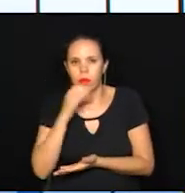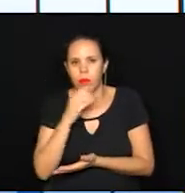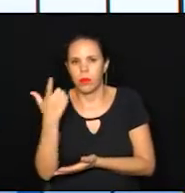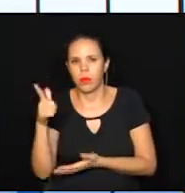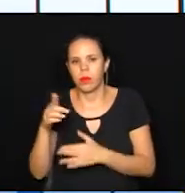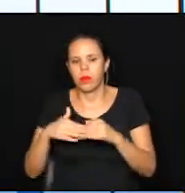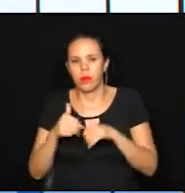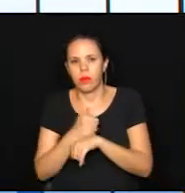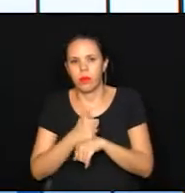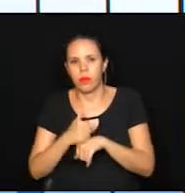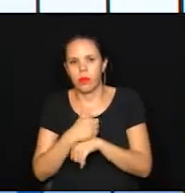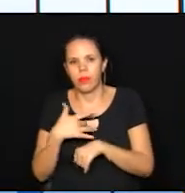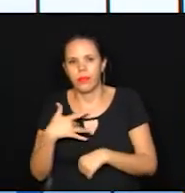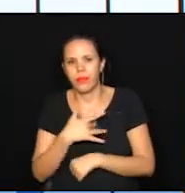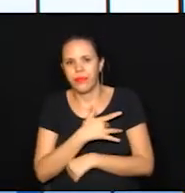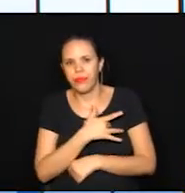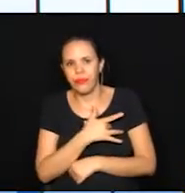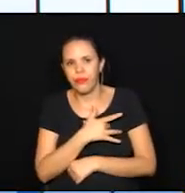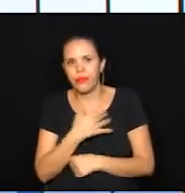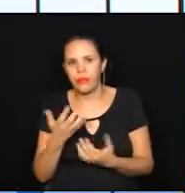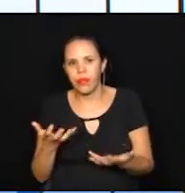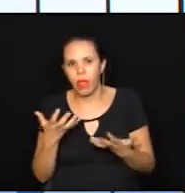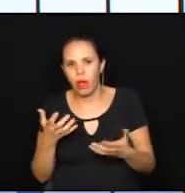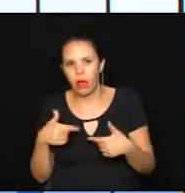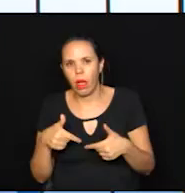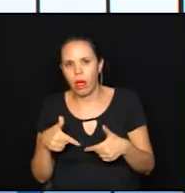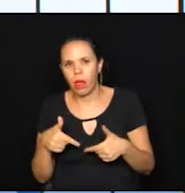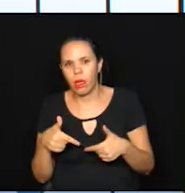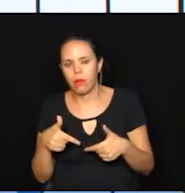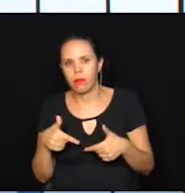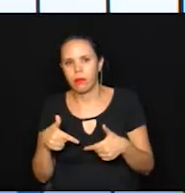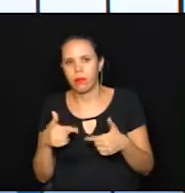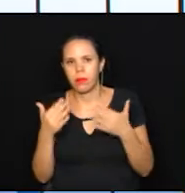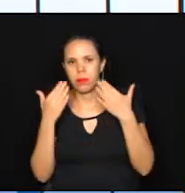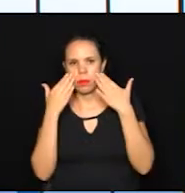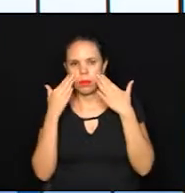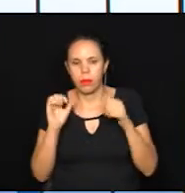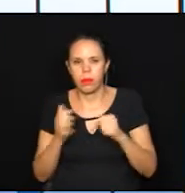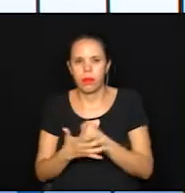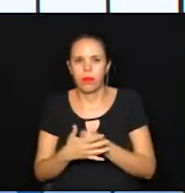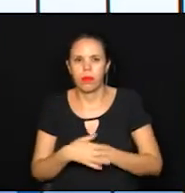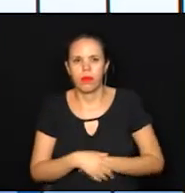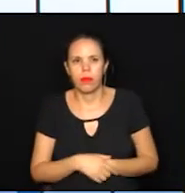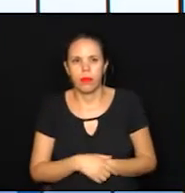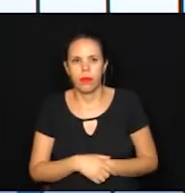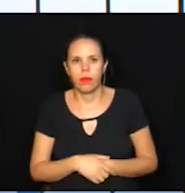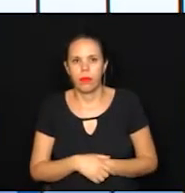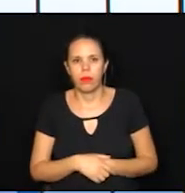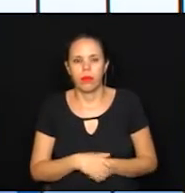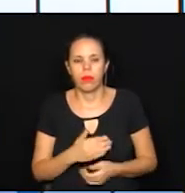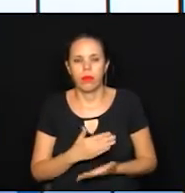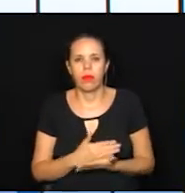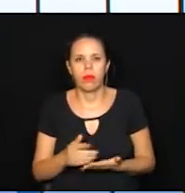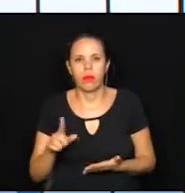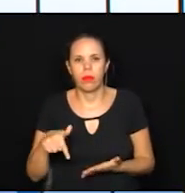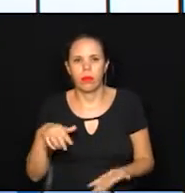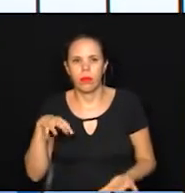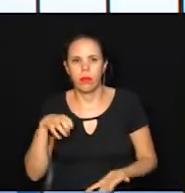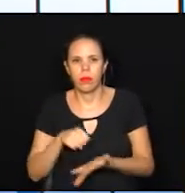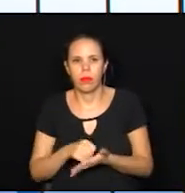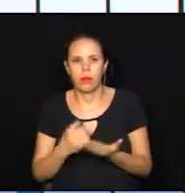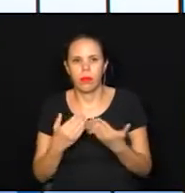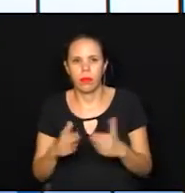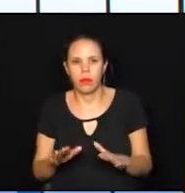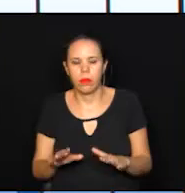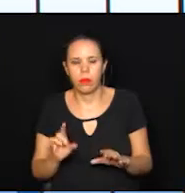outros profissionais da saúde que queiram trabalhar na linha de frente da Covid-19. Inicialmente, esse cadastro estava